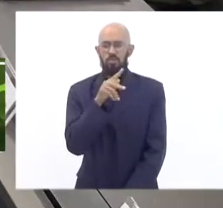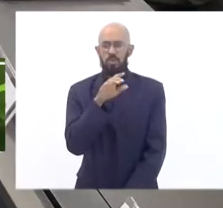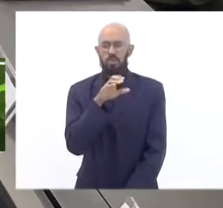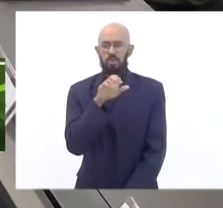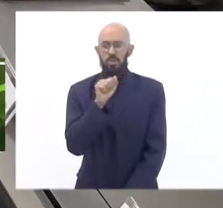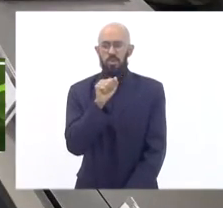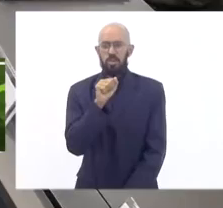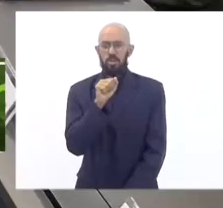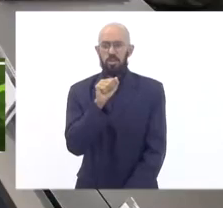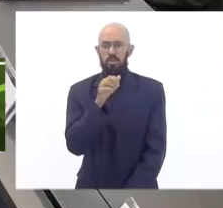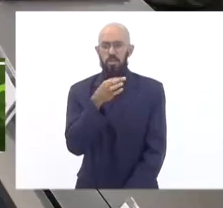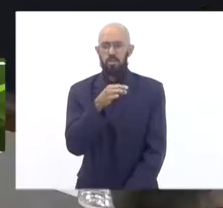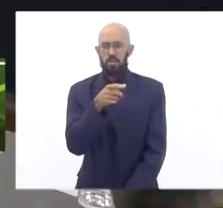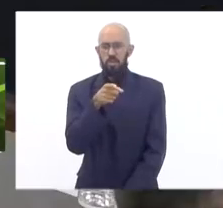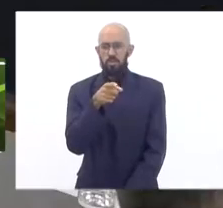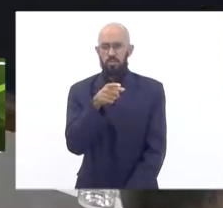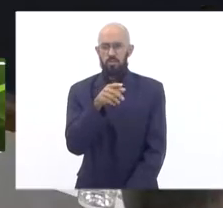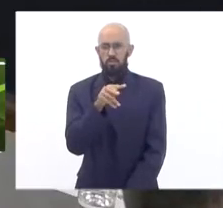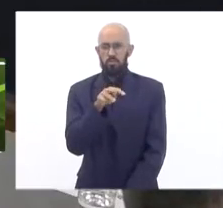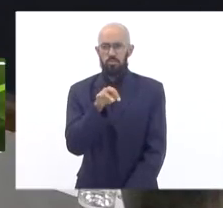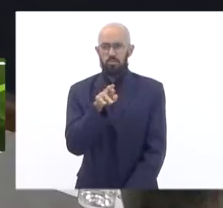tarifa IPCA. É isso mesmo, Priscila?